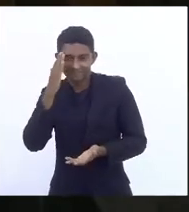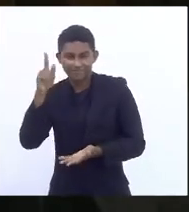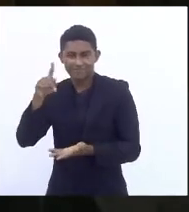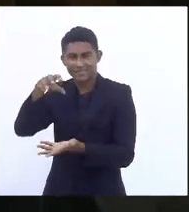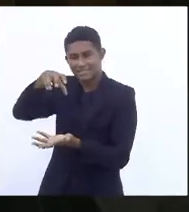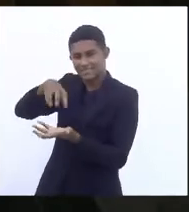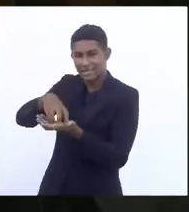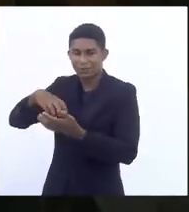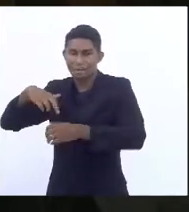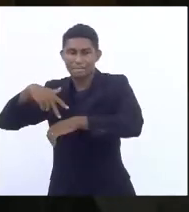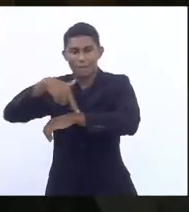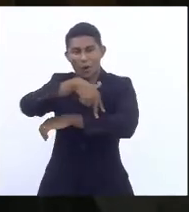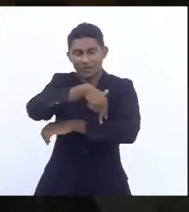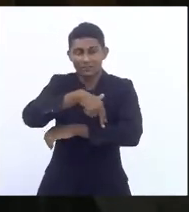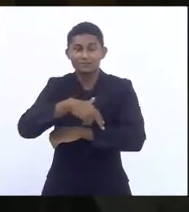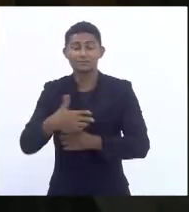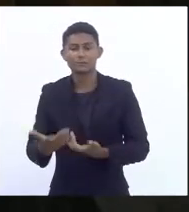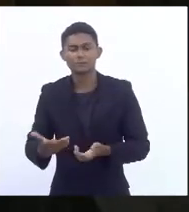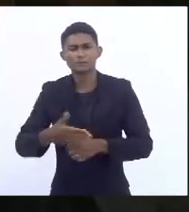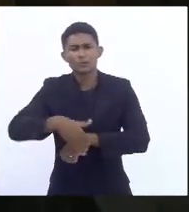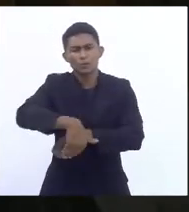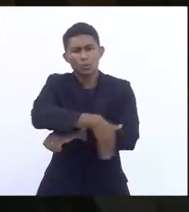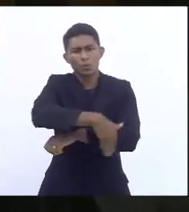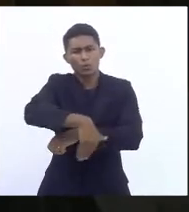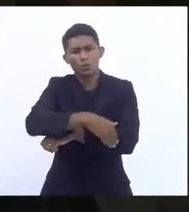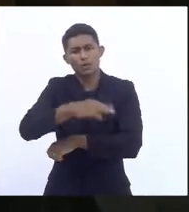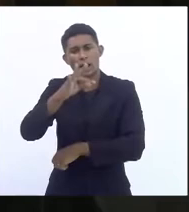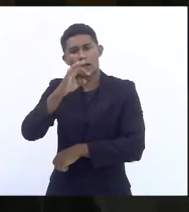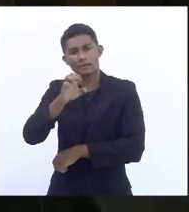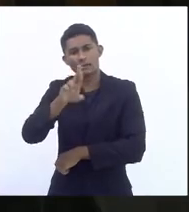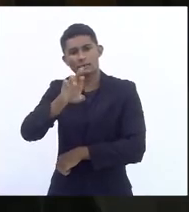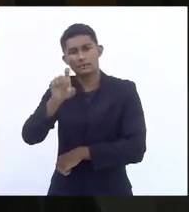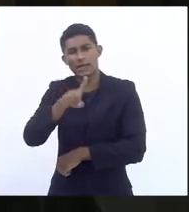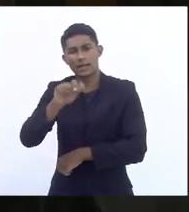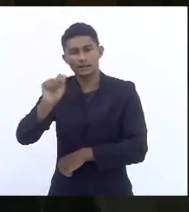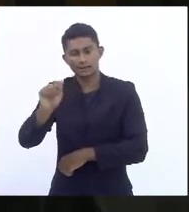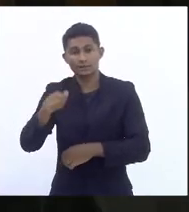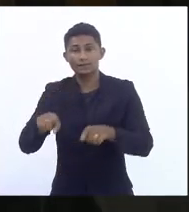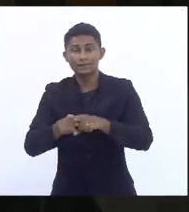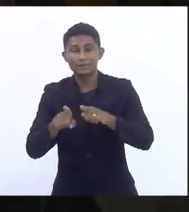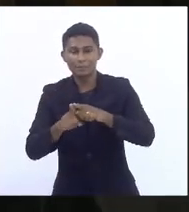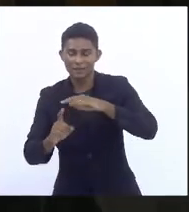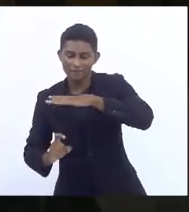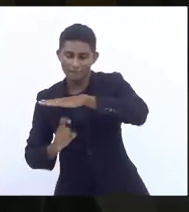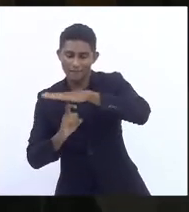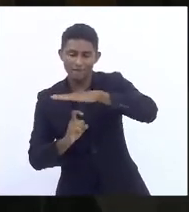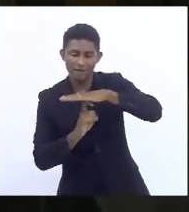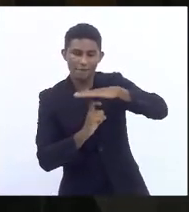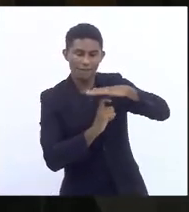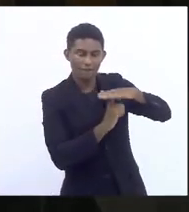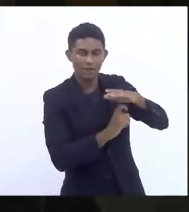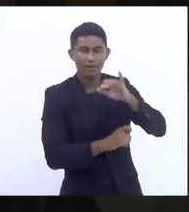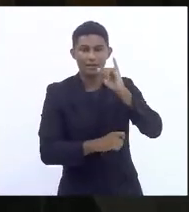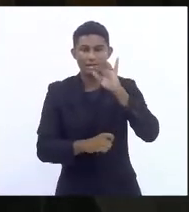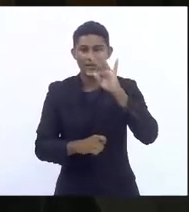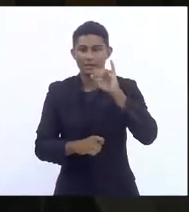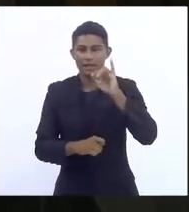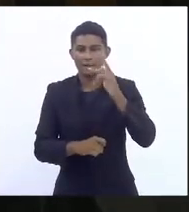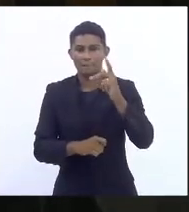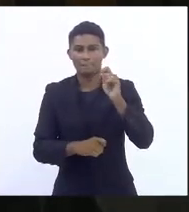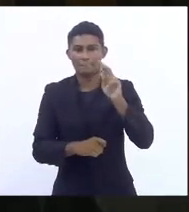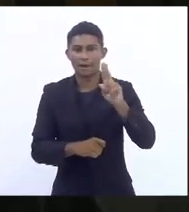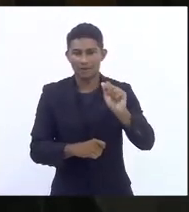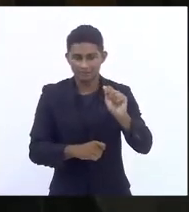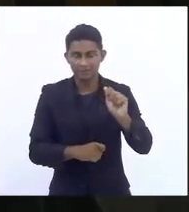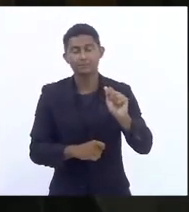como simbolismo, feirinha de Itaipava, nada existiria sem a produção